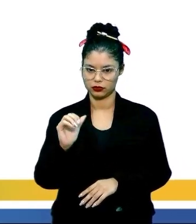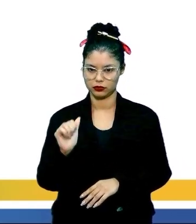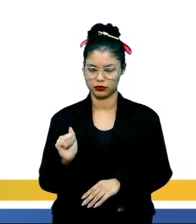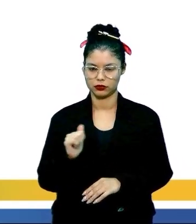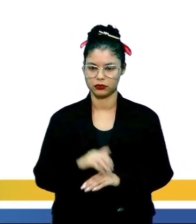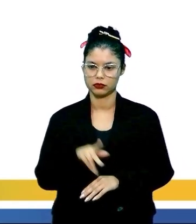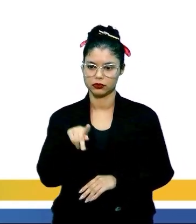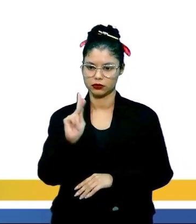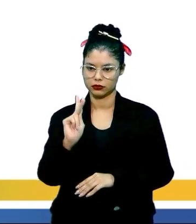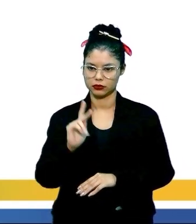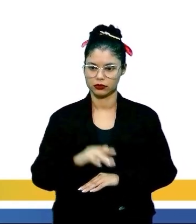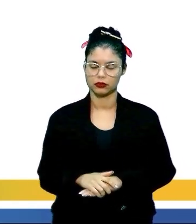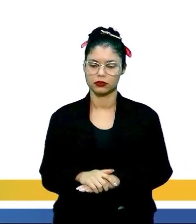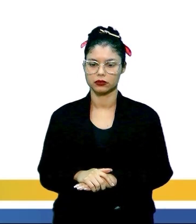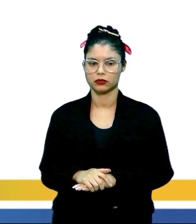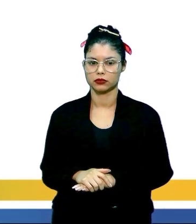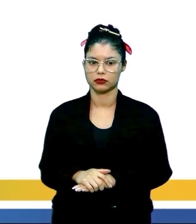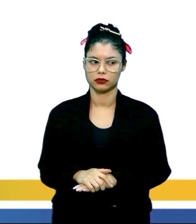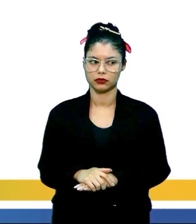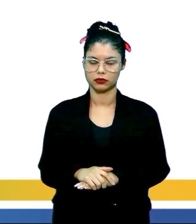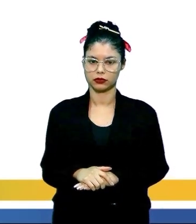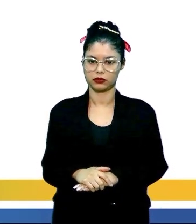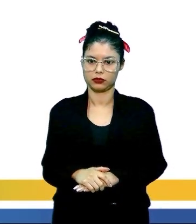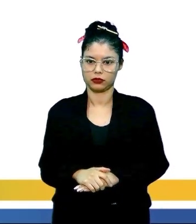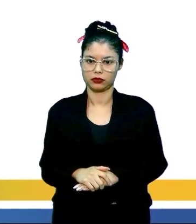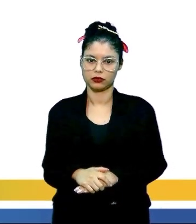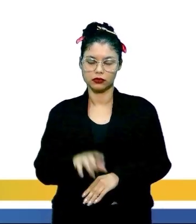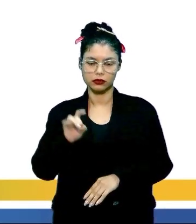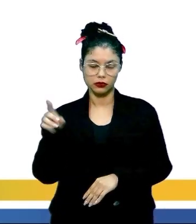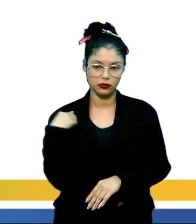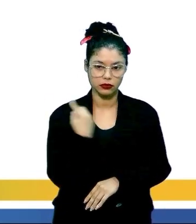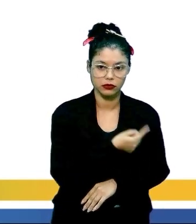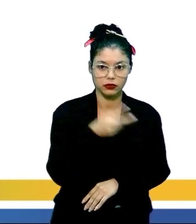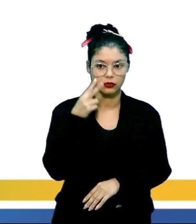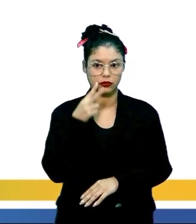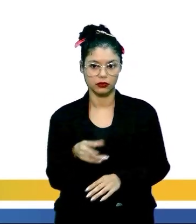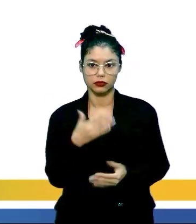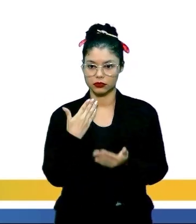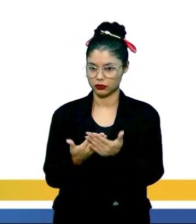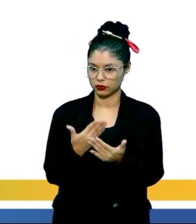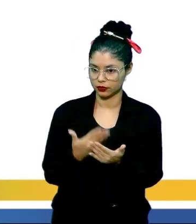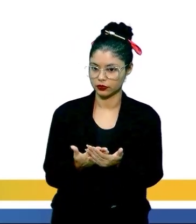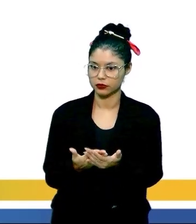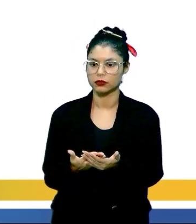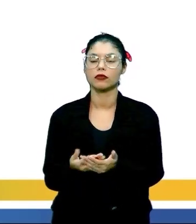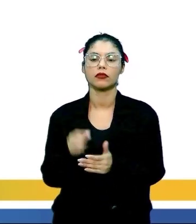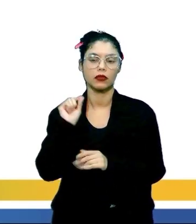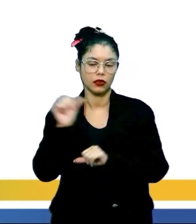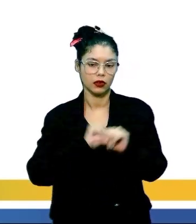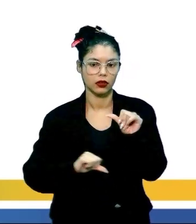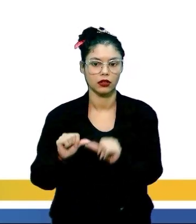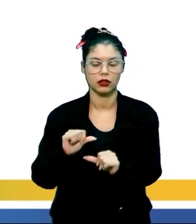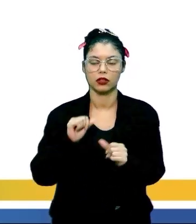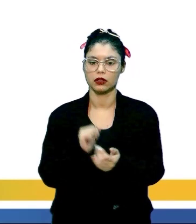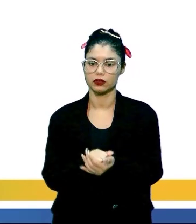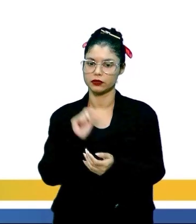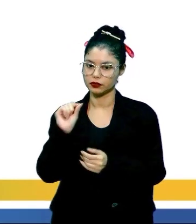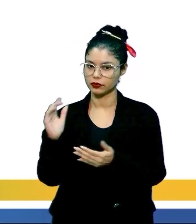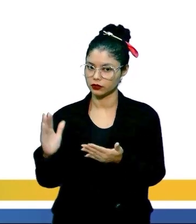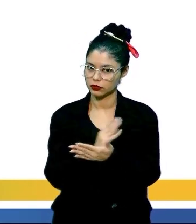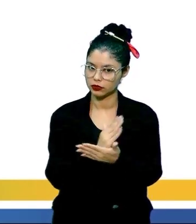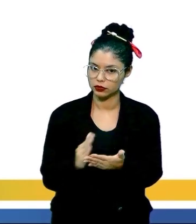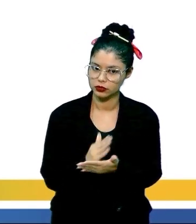mais 273, 250 Kelvin. Nós vimos nas nossas aulas que a transformação isobárica ela é